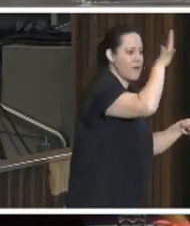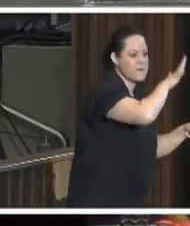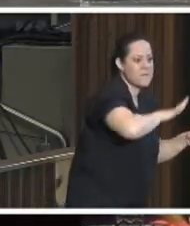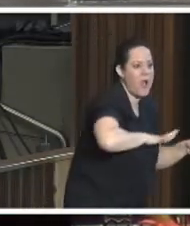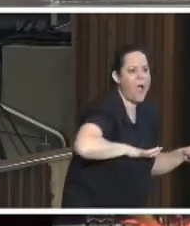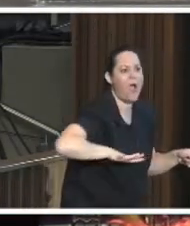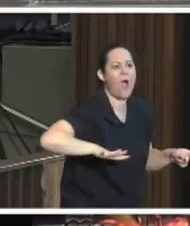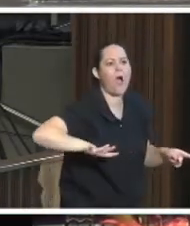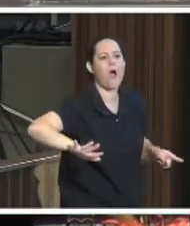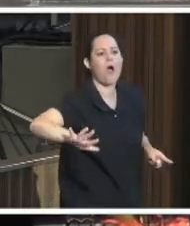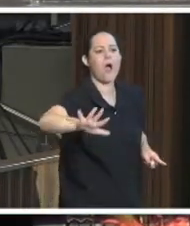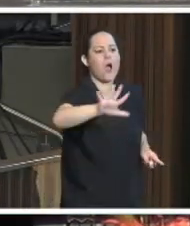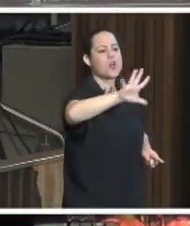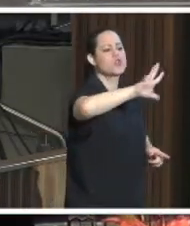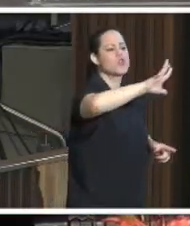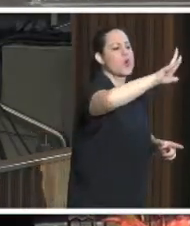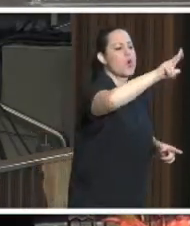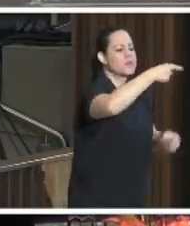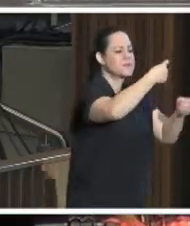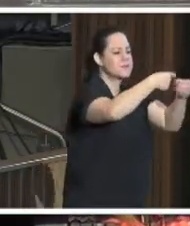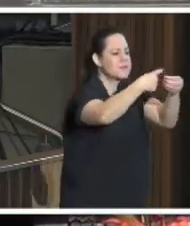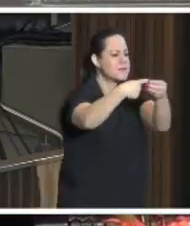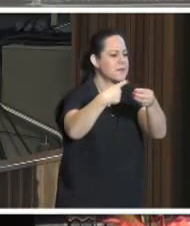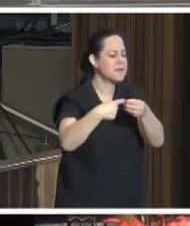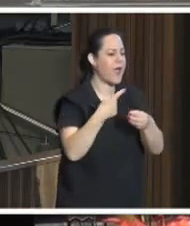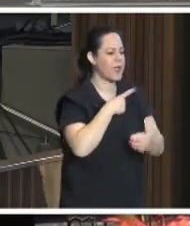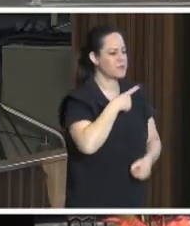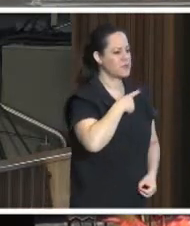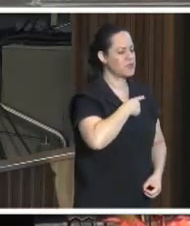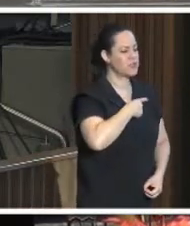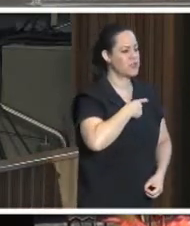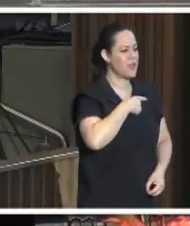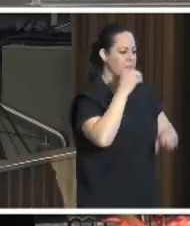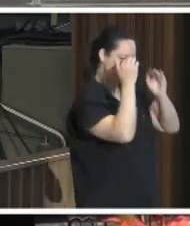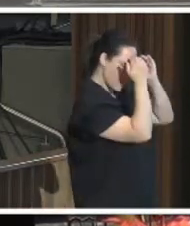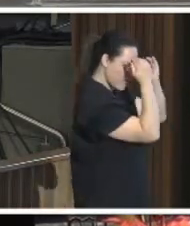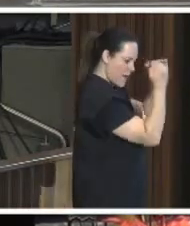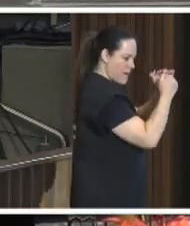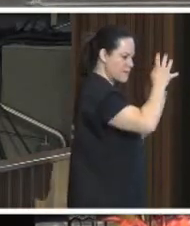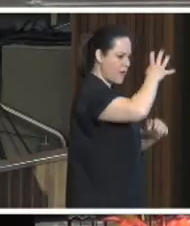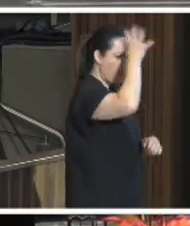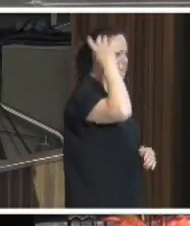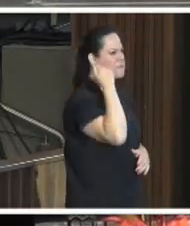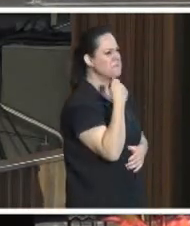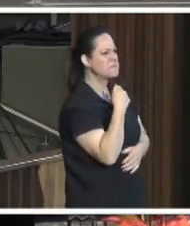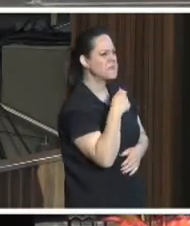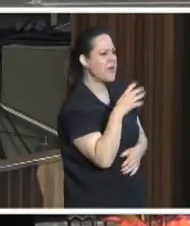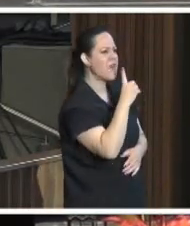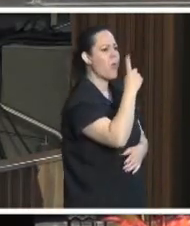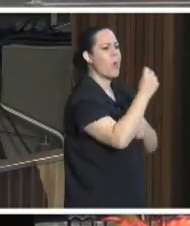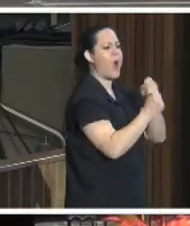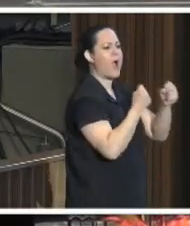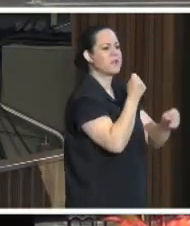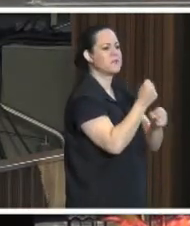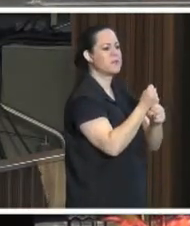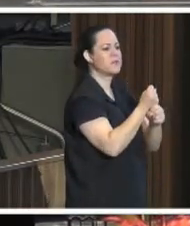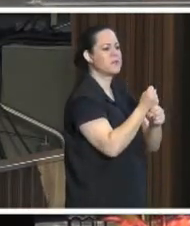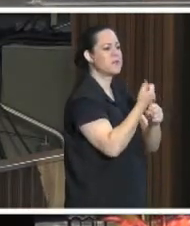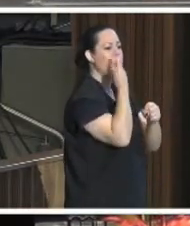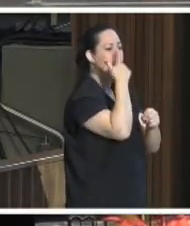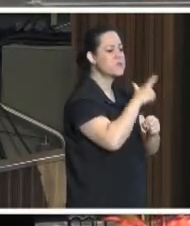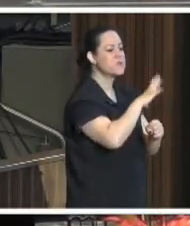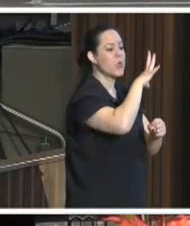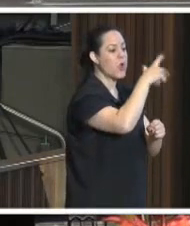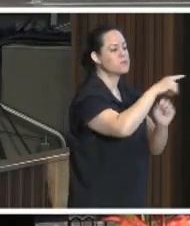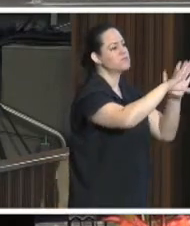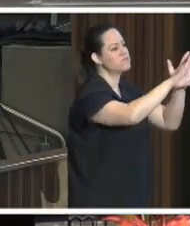as províncias romanas, ele precisava de mais ou menos mais de um ano para poder chegar em todas